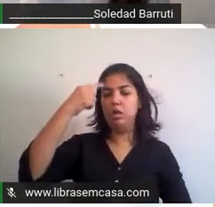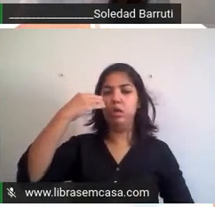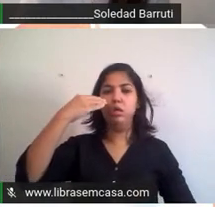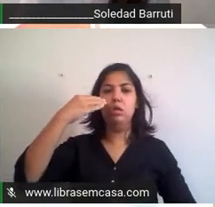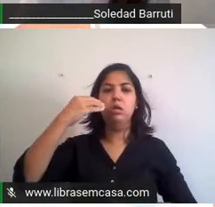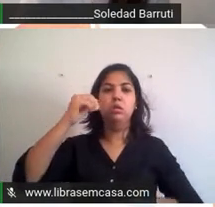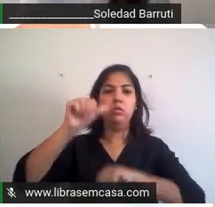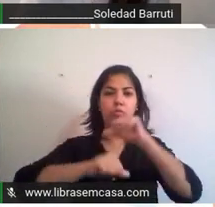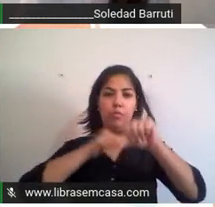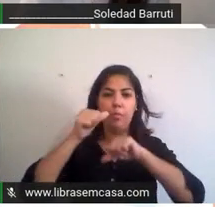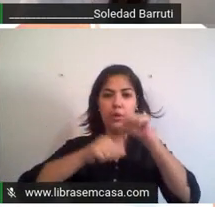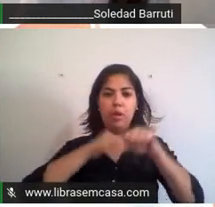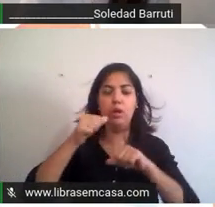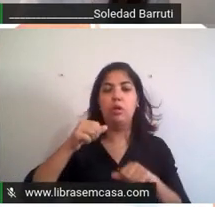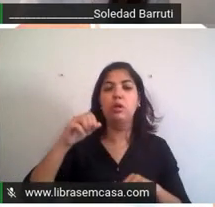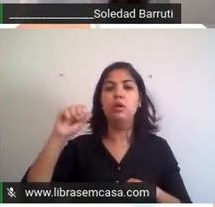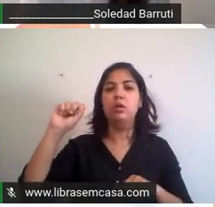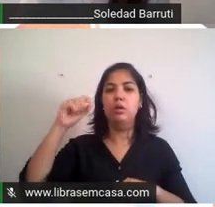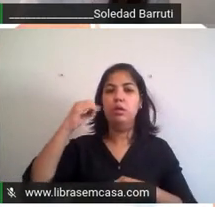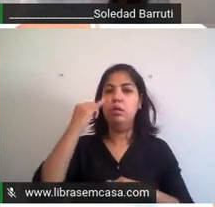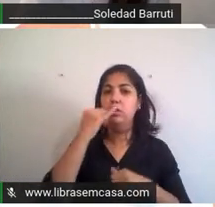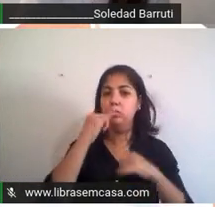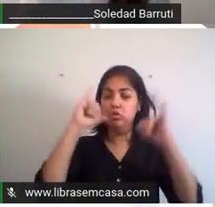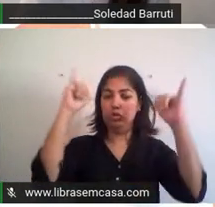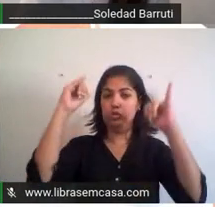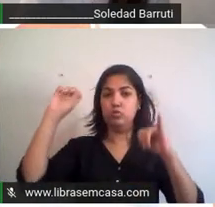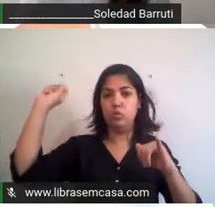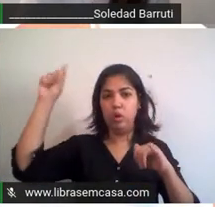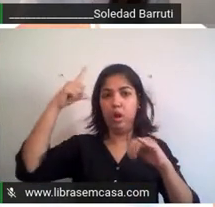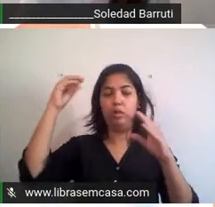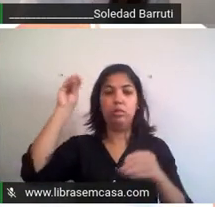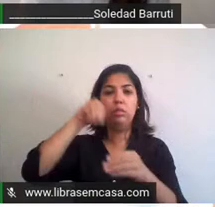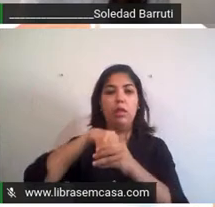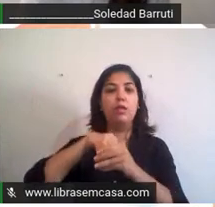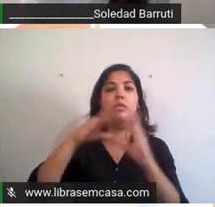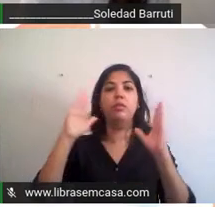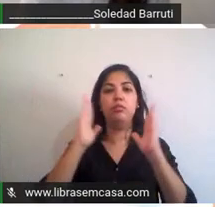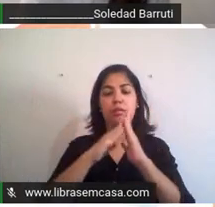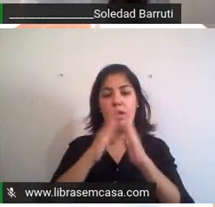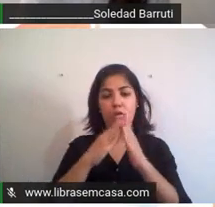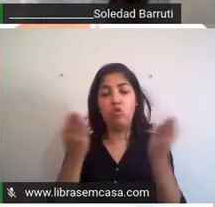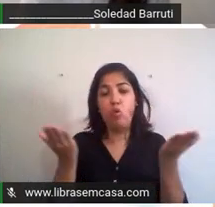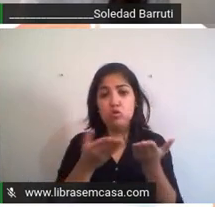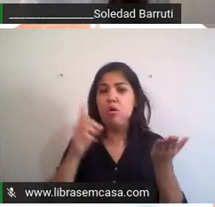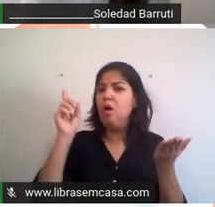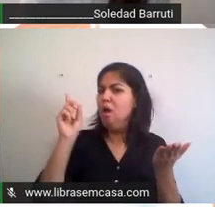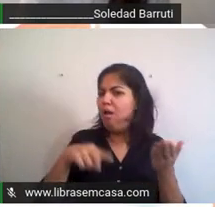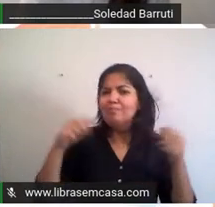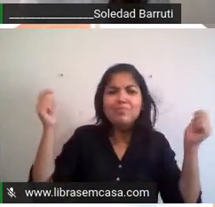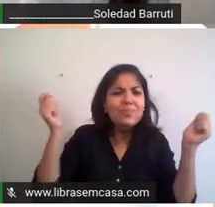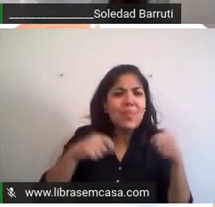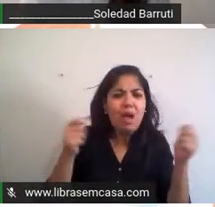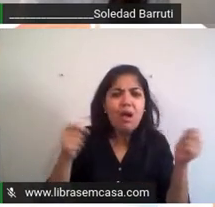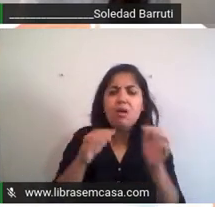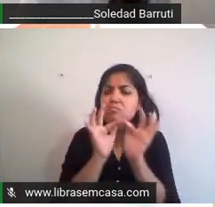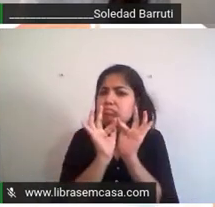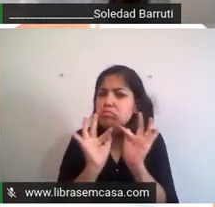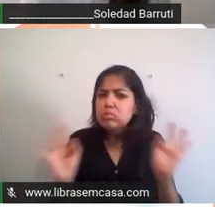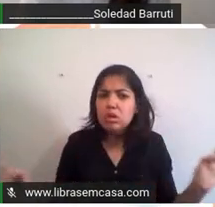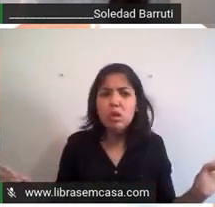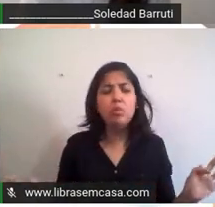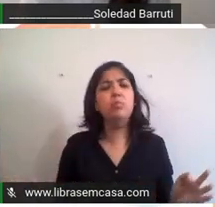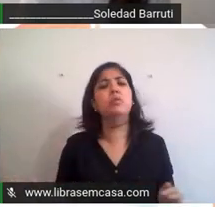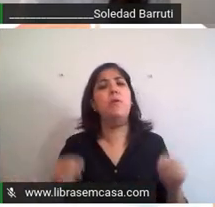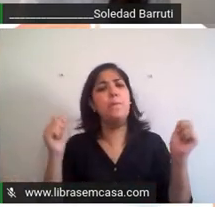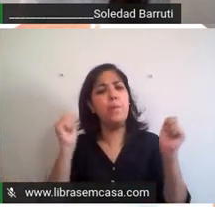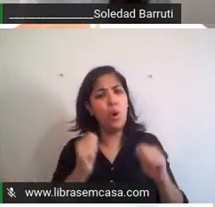energia solar fotovoltaica nas residências hoje é muito viável. Você pode fazer isso, você pode ter a sua